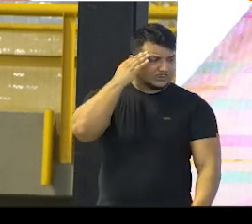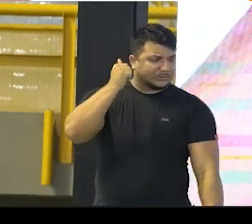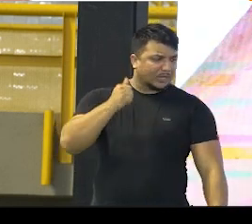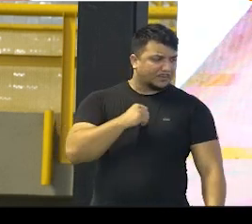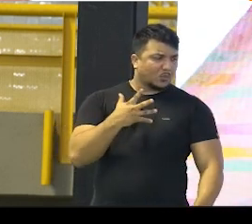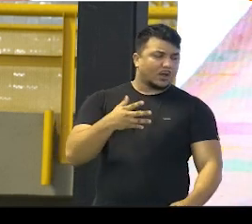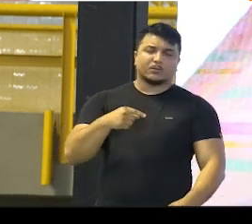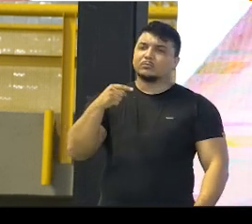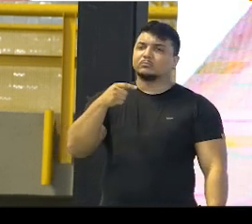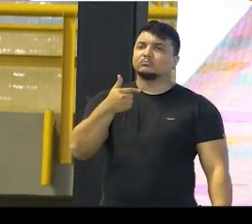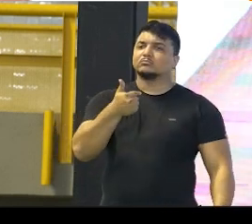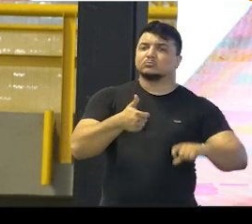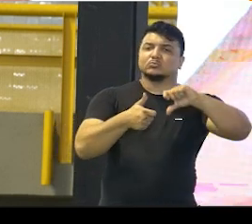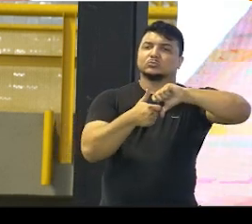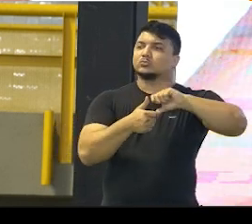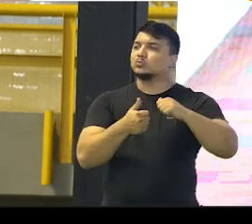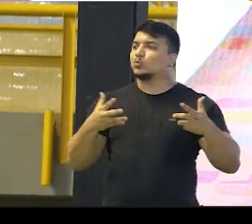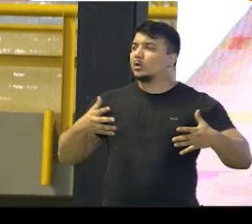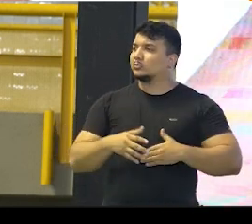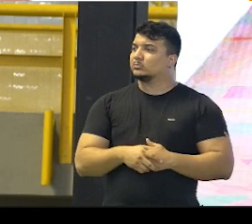comprimento, é porque cabem